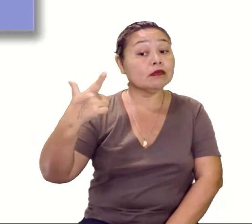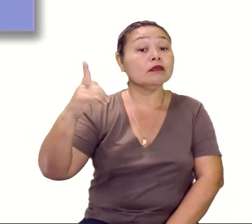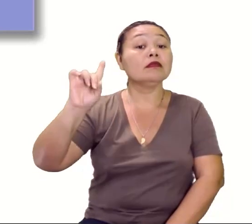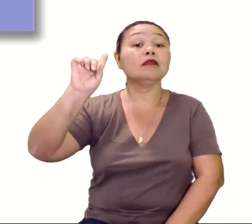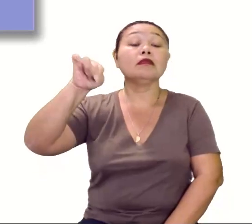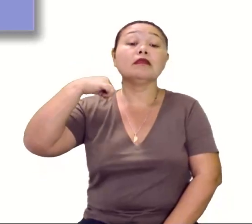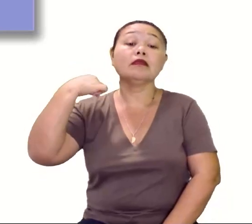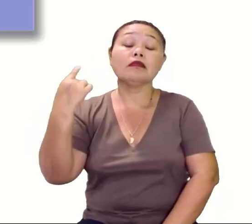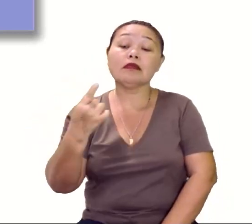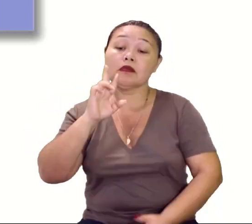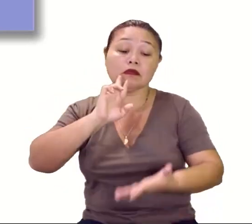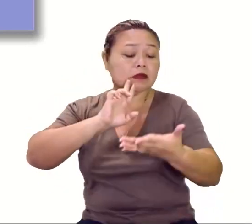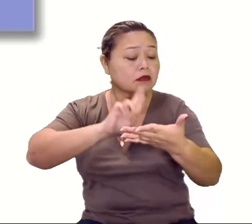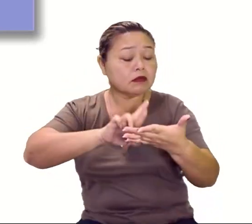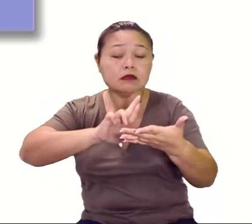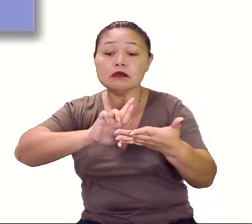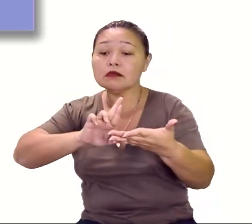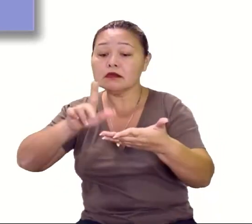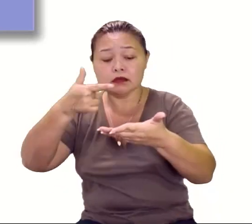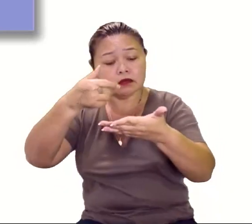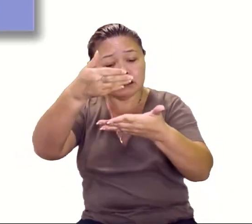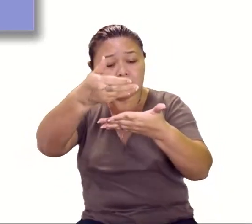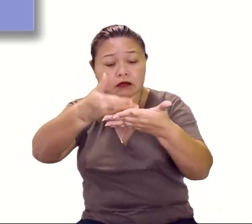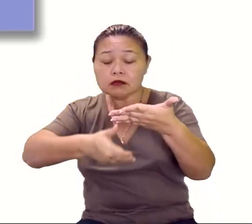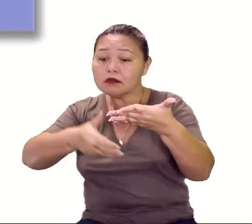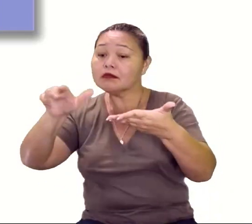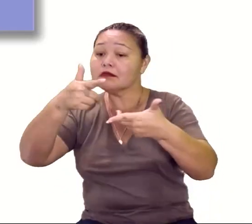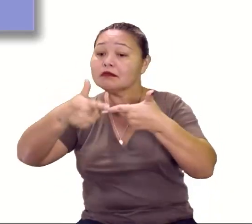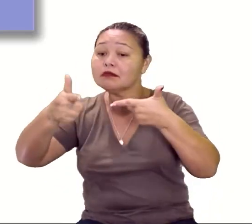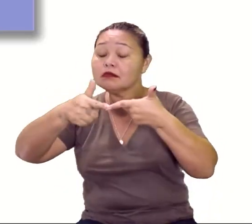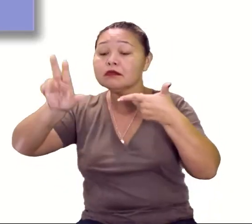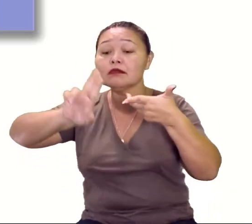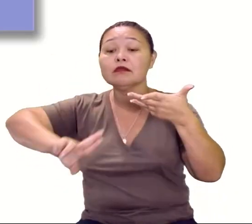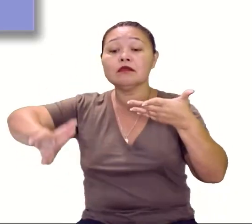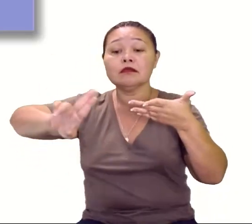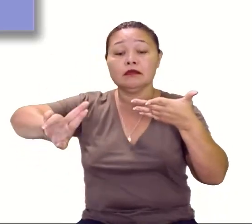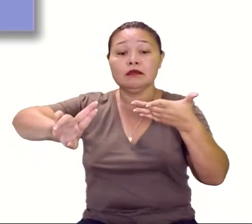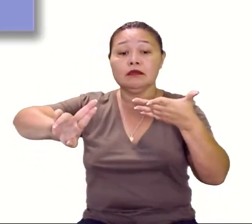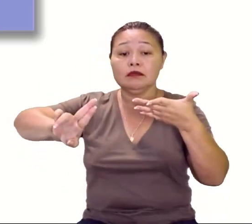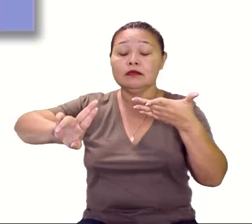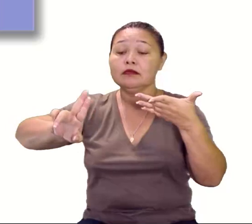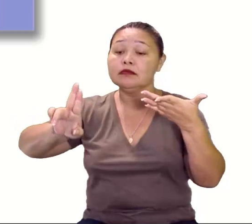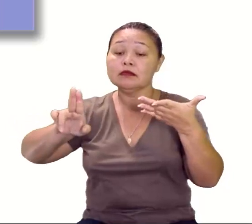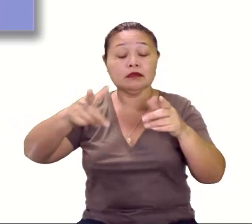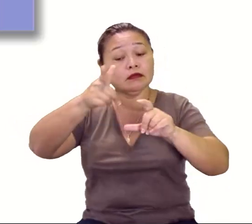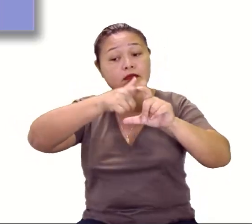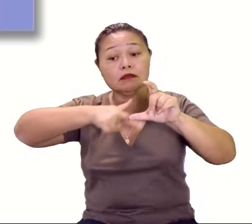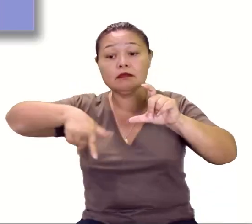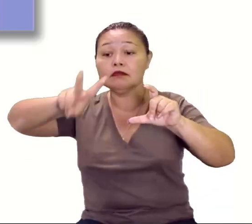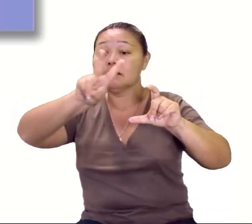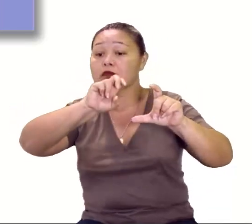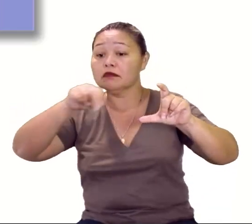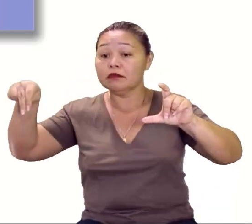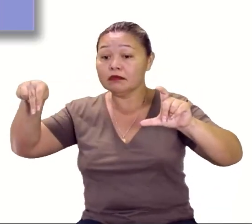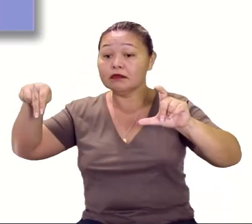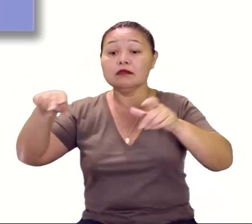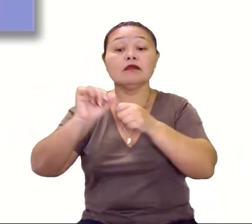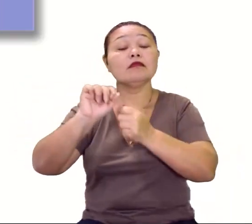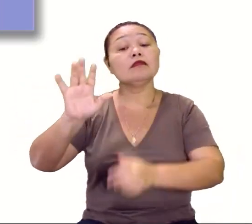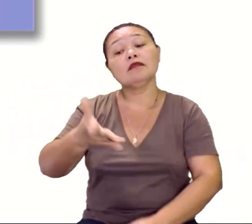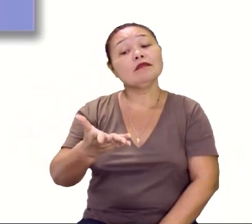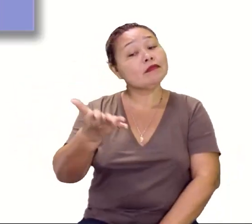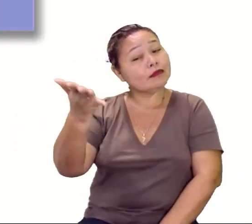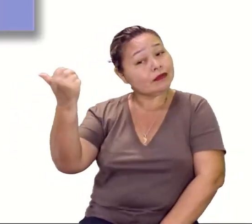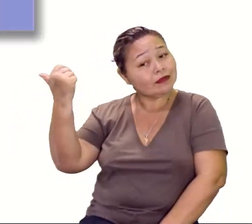trabalhar com resolução de problemas, utilizando o diagrama de Venn. Então, vem